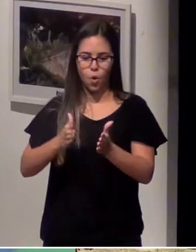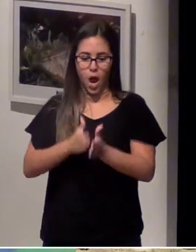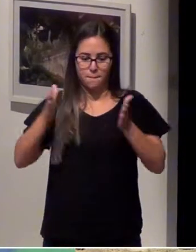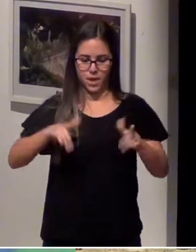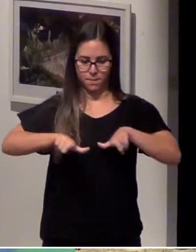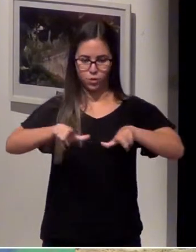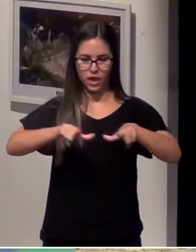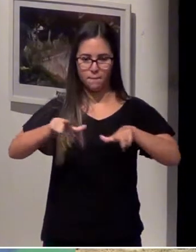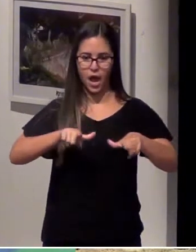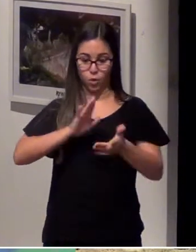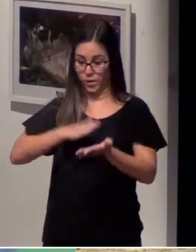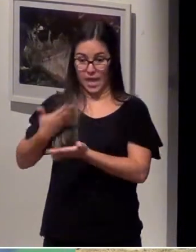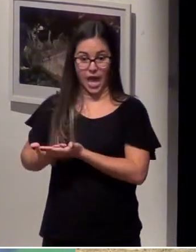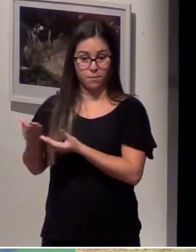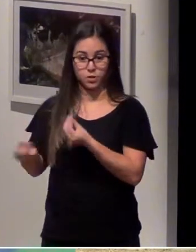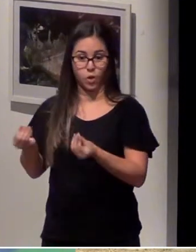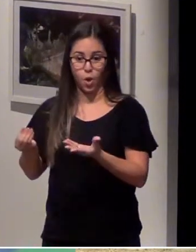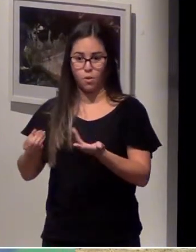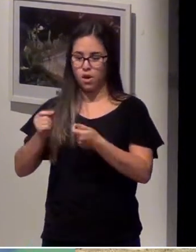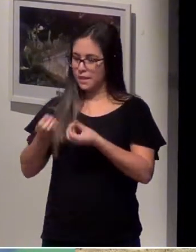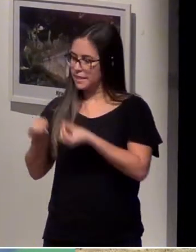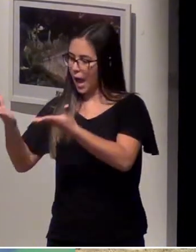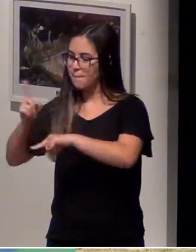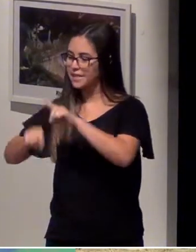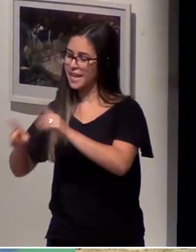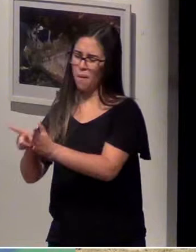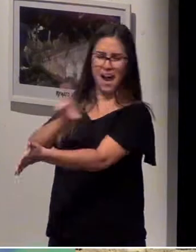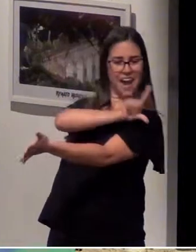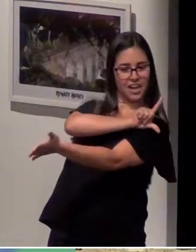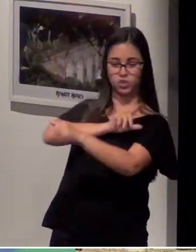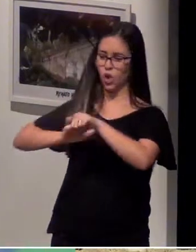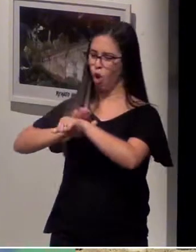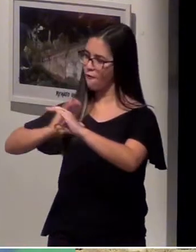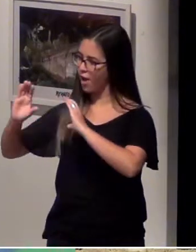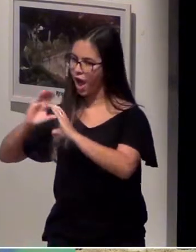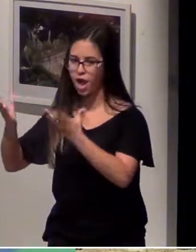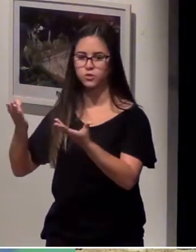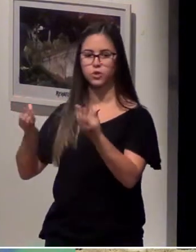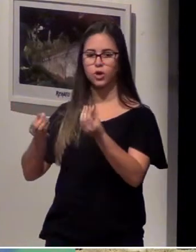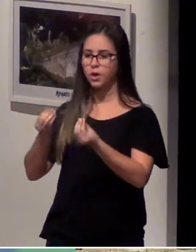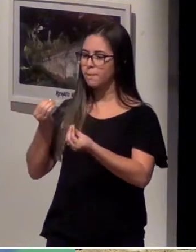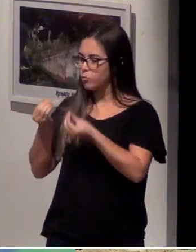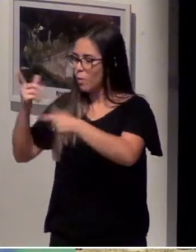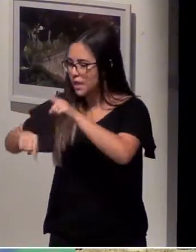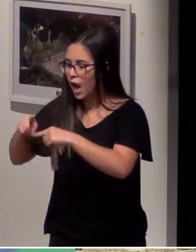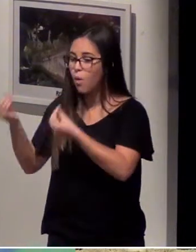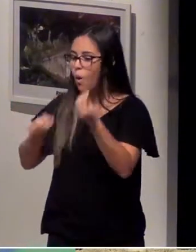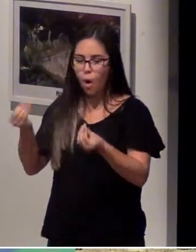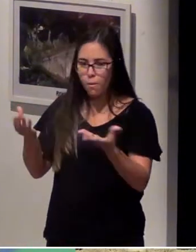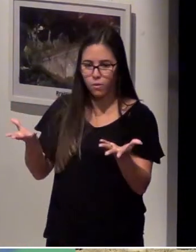o meu trabalho com os intérpretes, passo sempre meu material com antecedência, converso com eles, combino coisas, enfim.